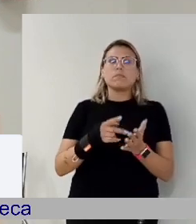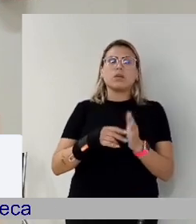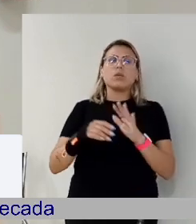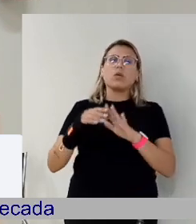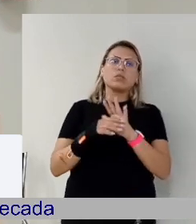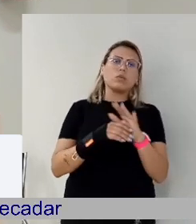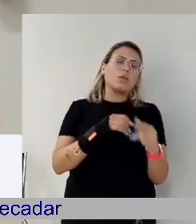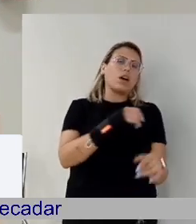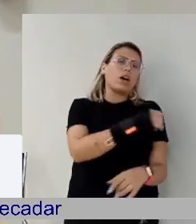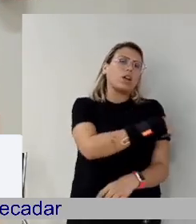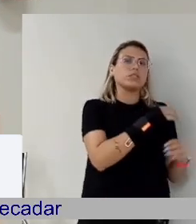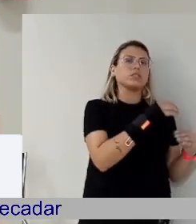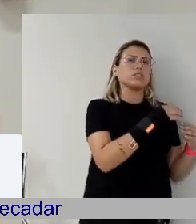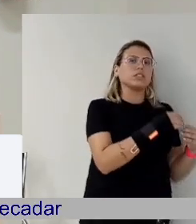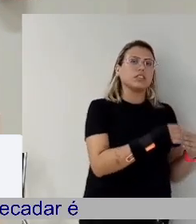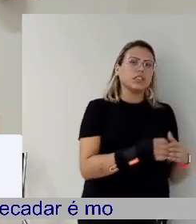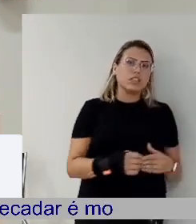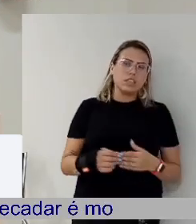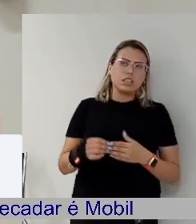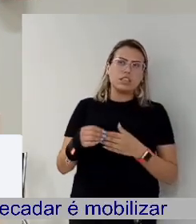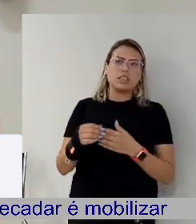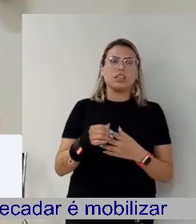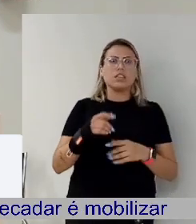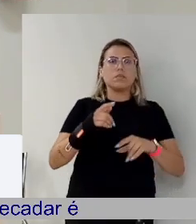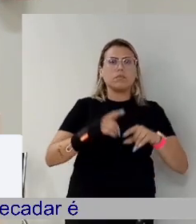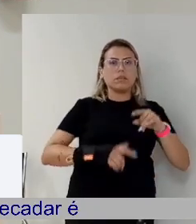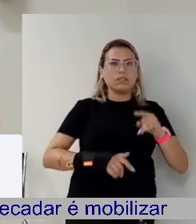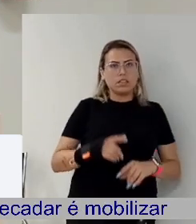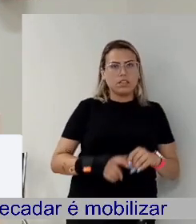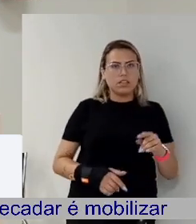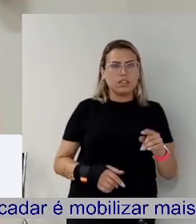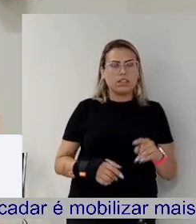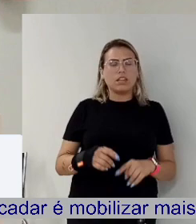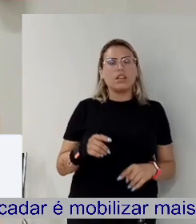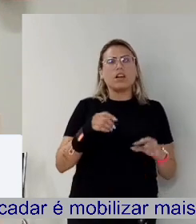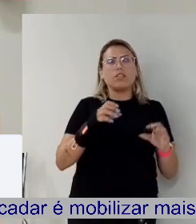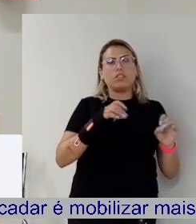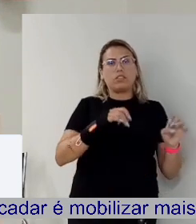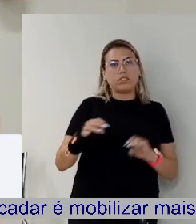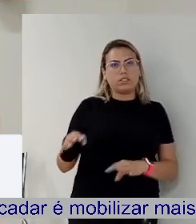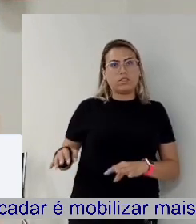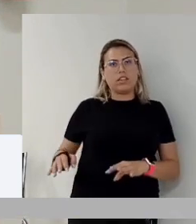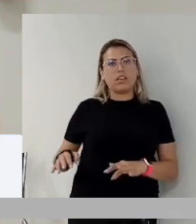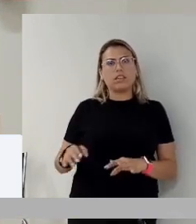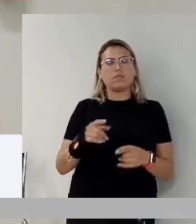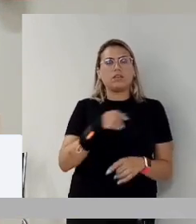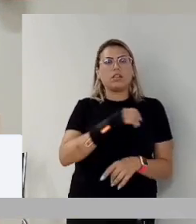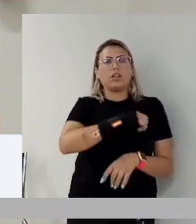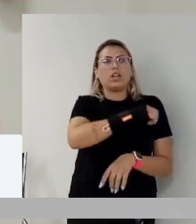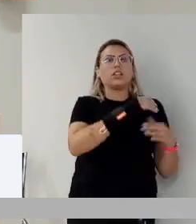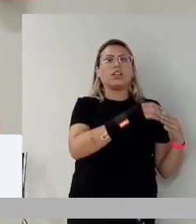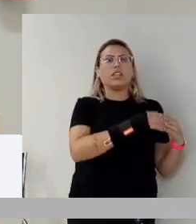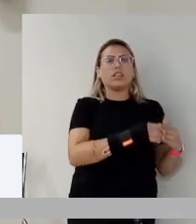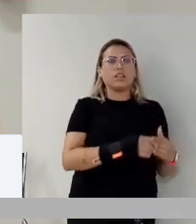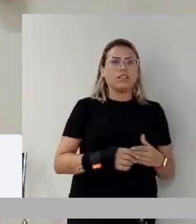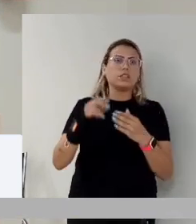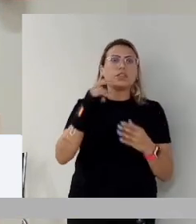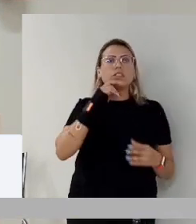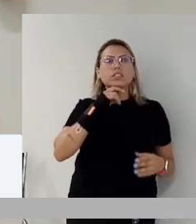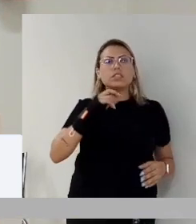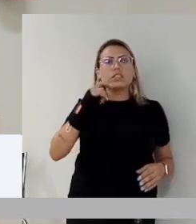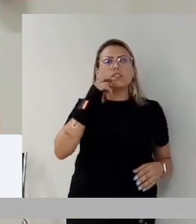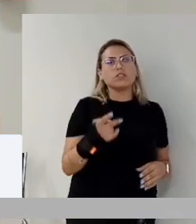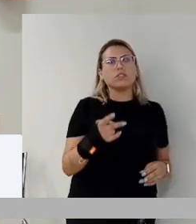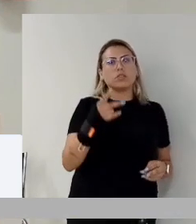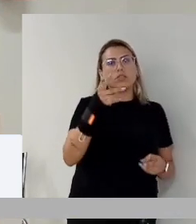teria que levar elaboramos o material didático né e os alunos teria que levar toda quinta-feira dois